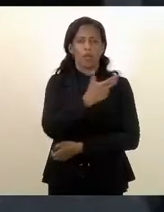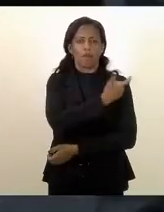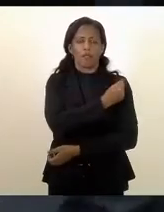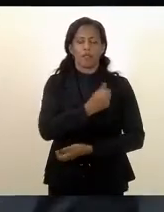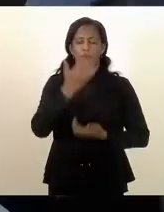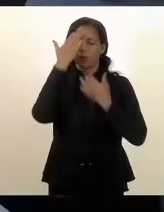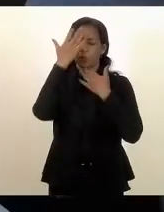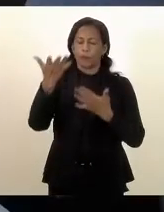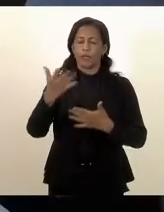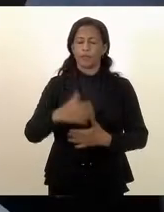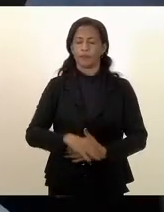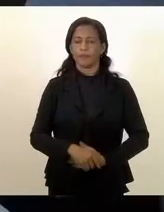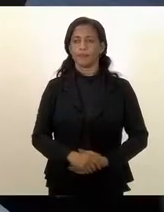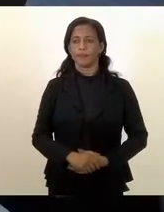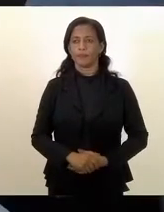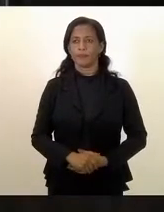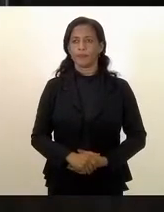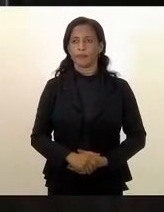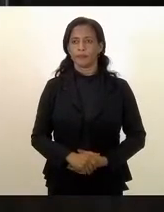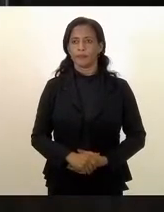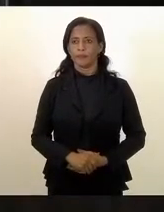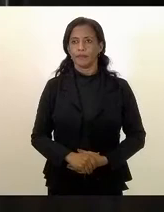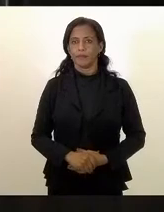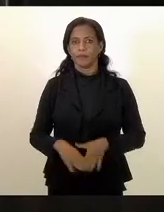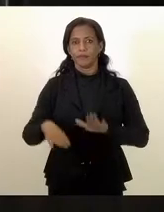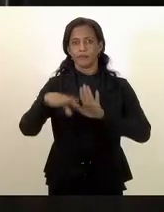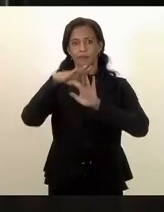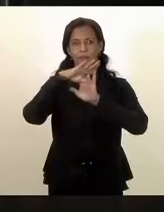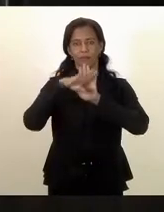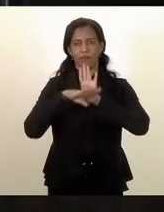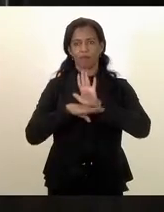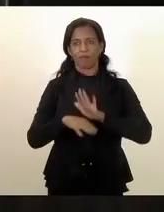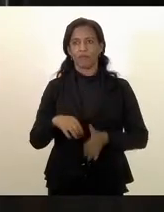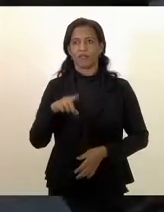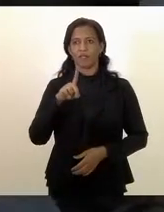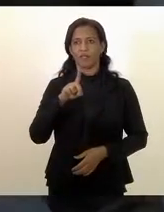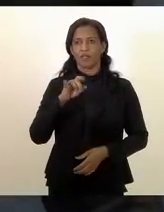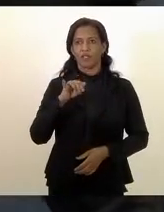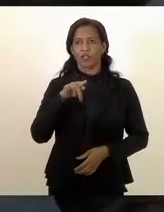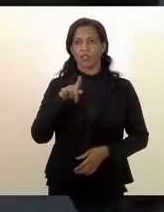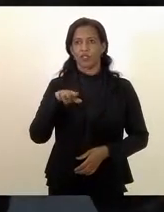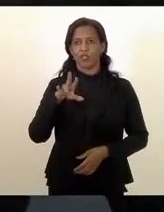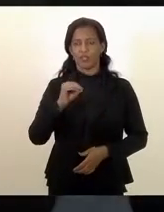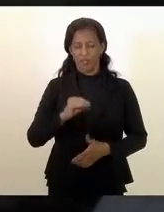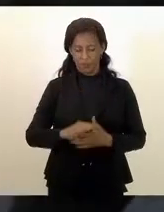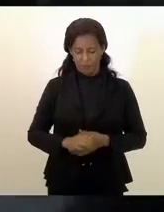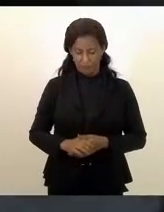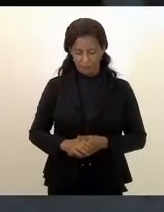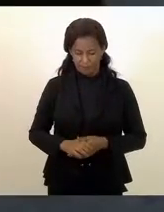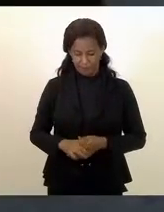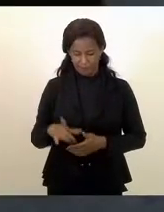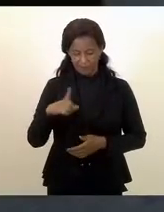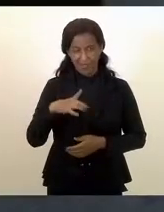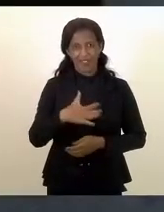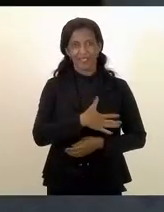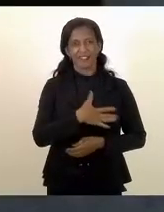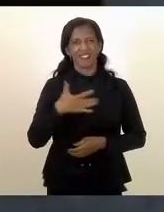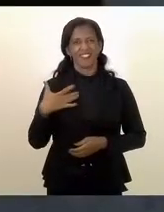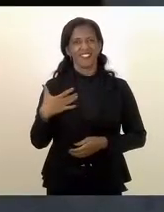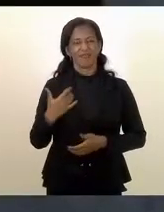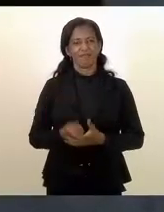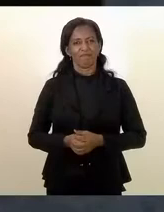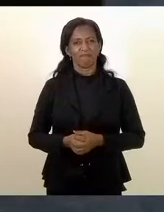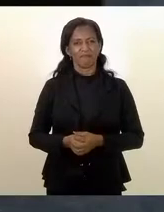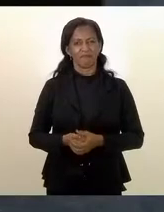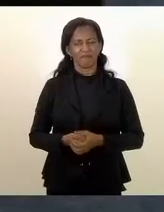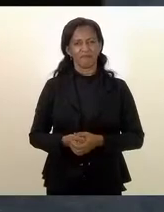muito obrigado uma questão de ordem do deputado Dionísio Lins senhora presidente tenho muita honra em pedir essa parte